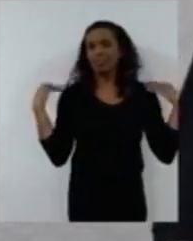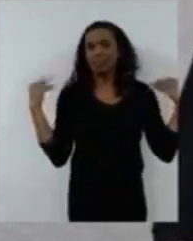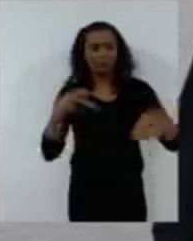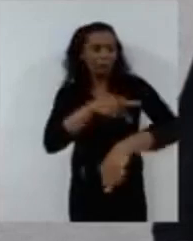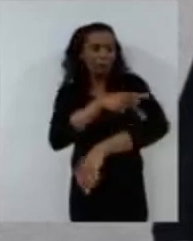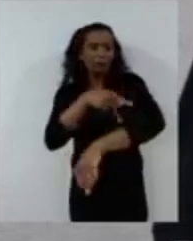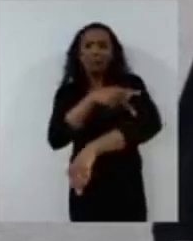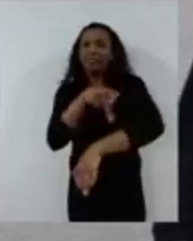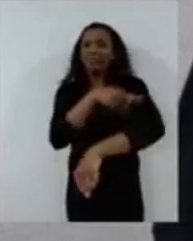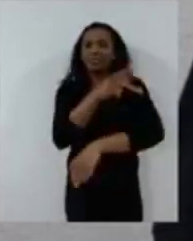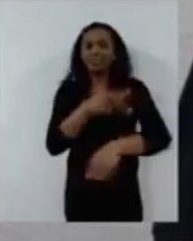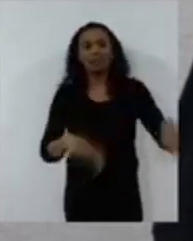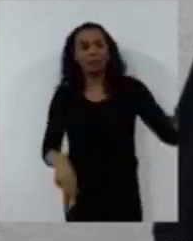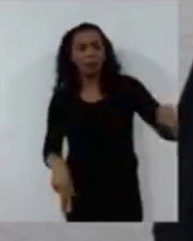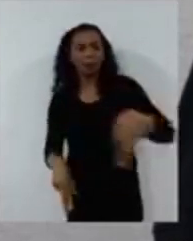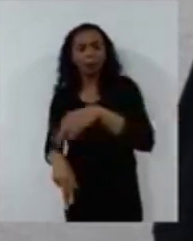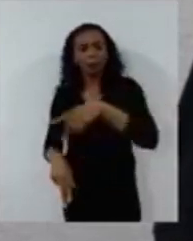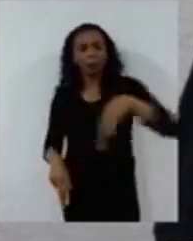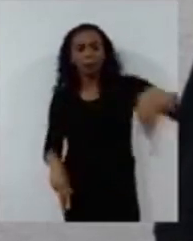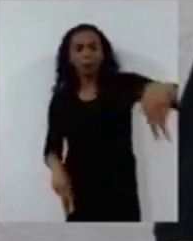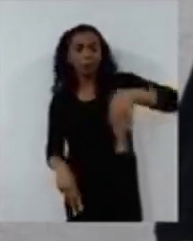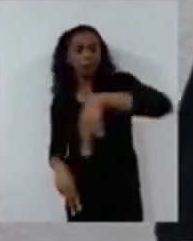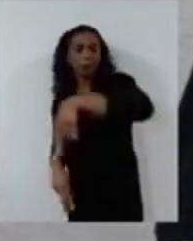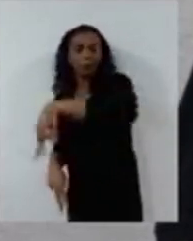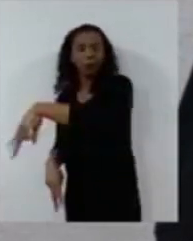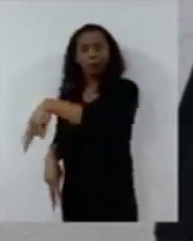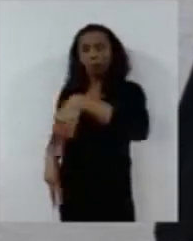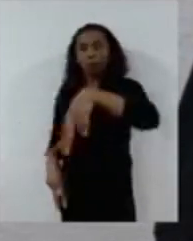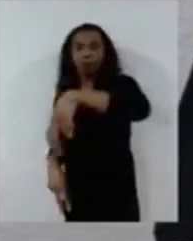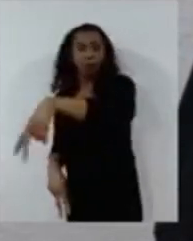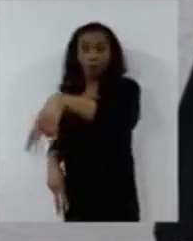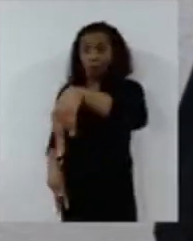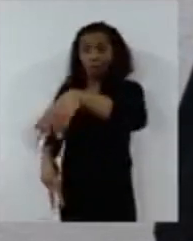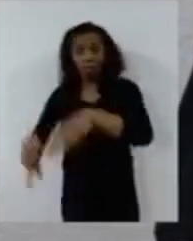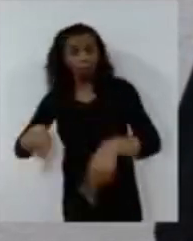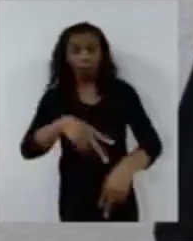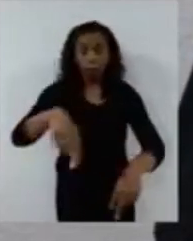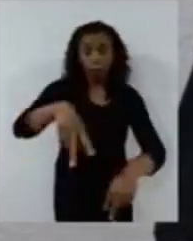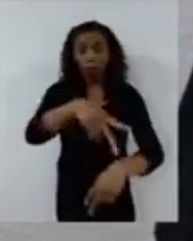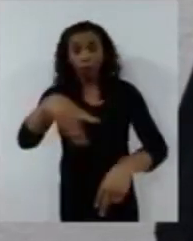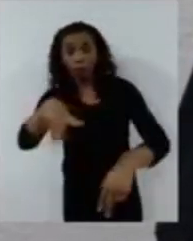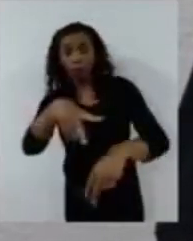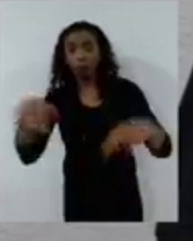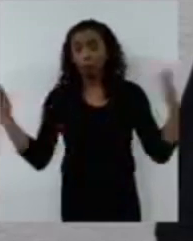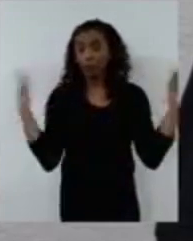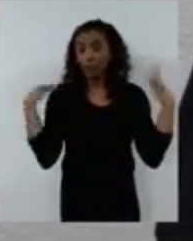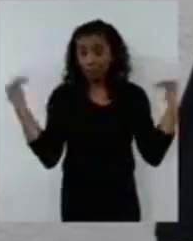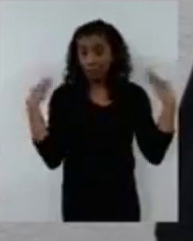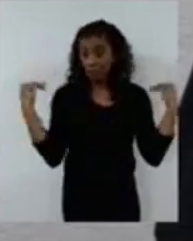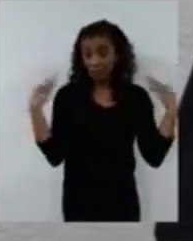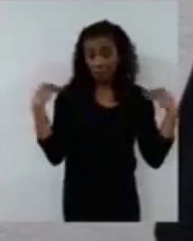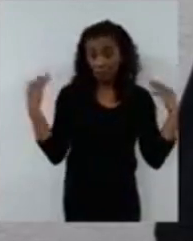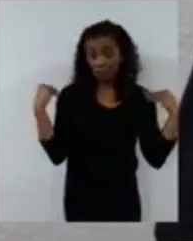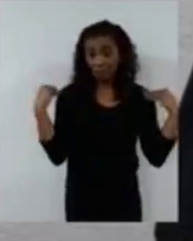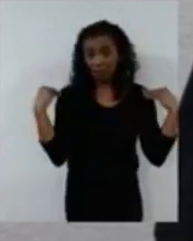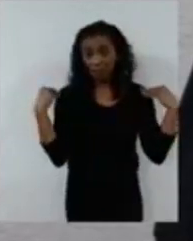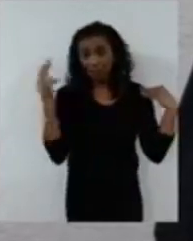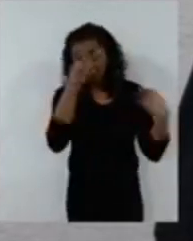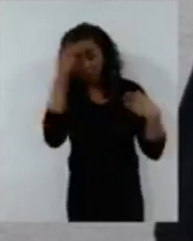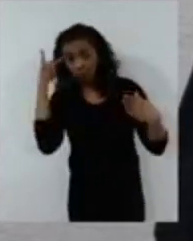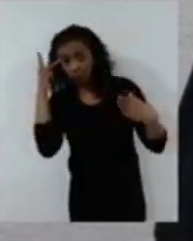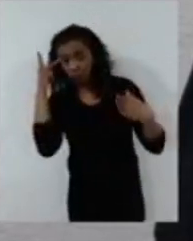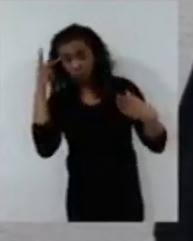caminharam, pessoas esclarecidas na beira na via saúde, pessoas com crianças ao